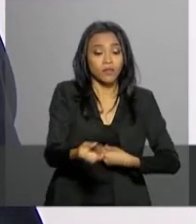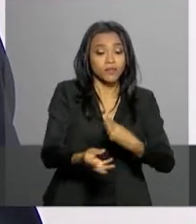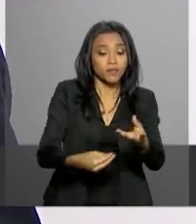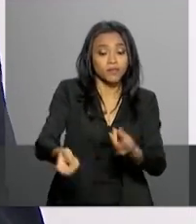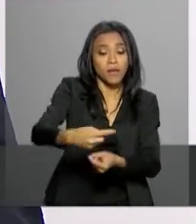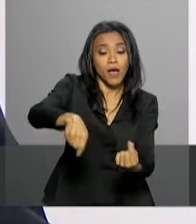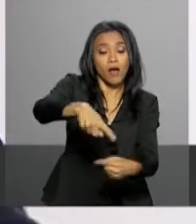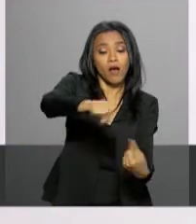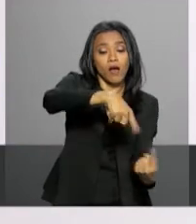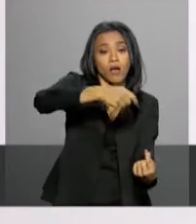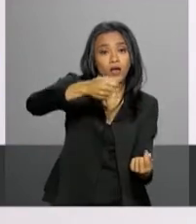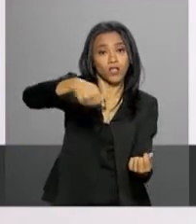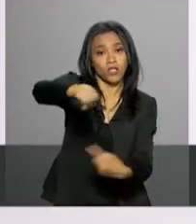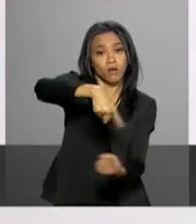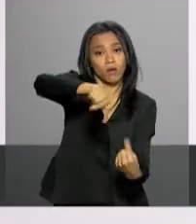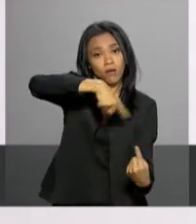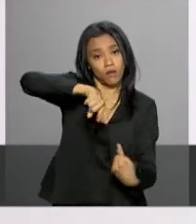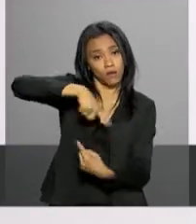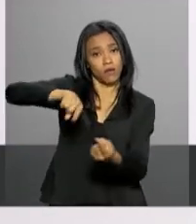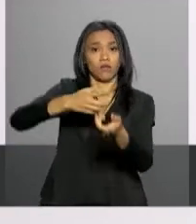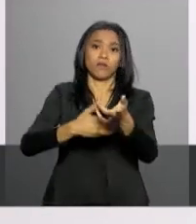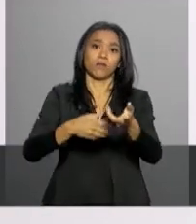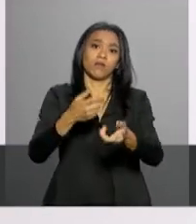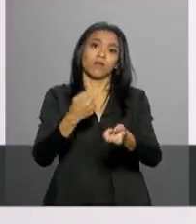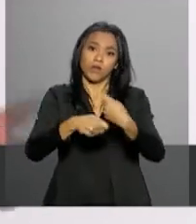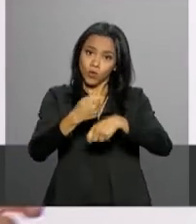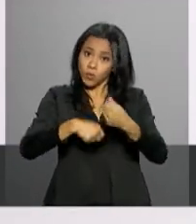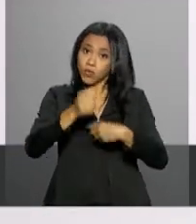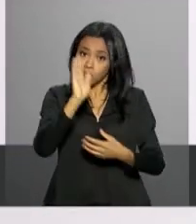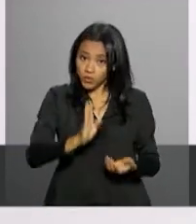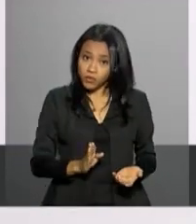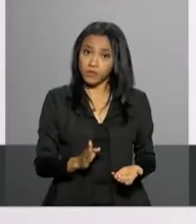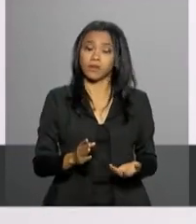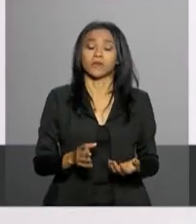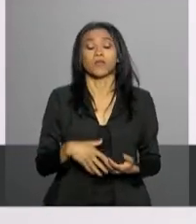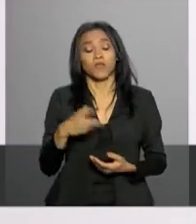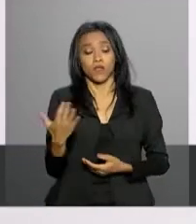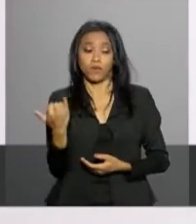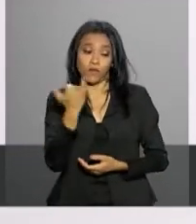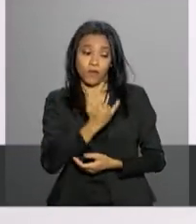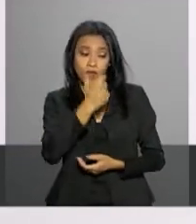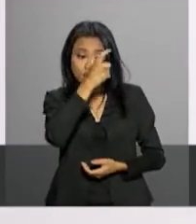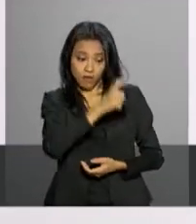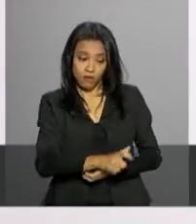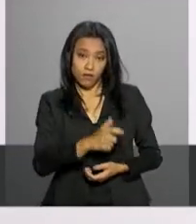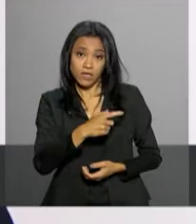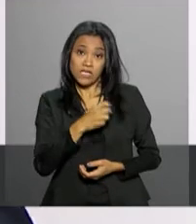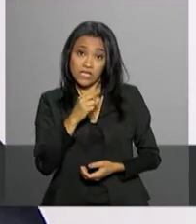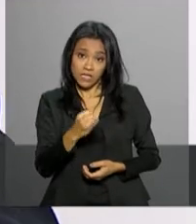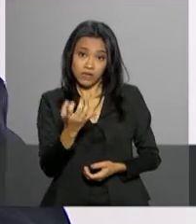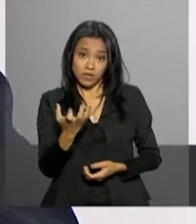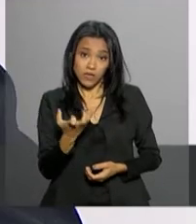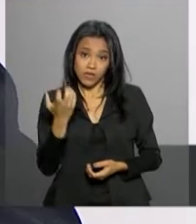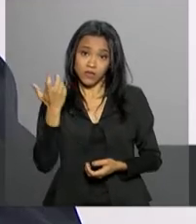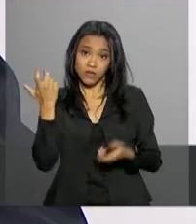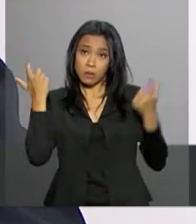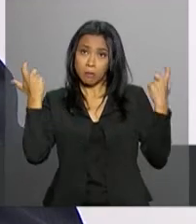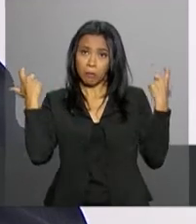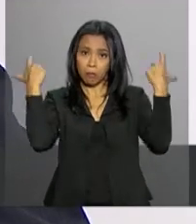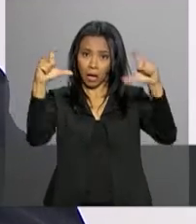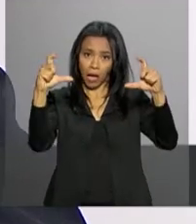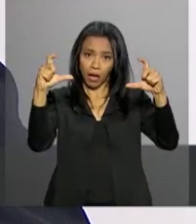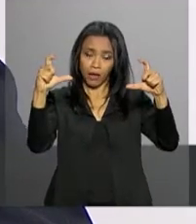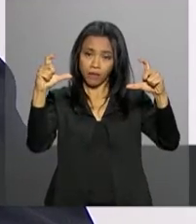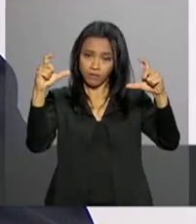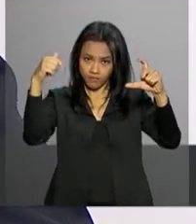e por isso kassab que eu digo que se eu quisesse você repetitivo mas eu quisesse rotular essa